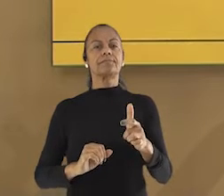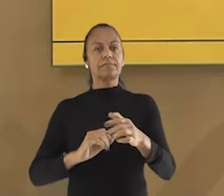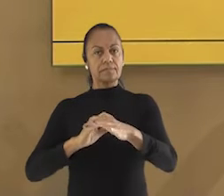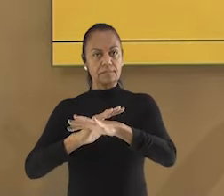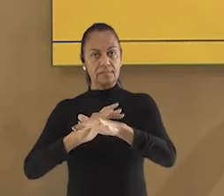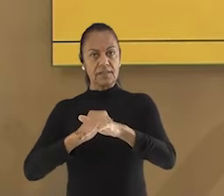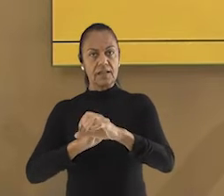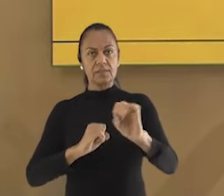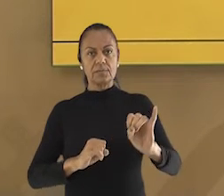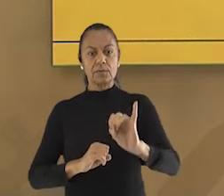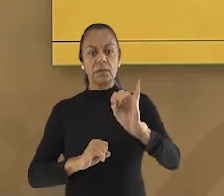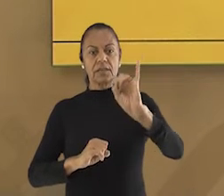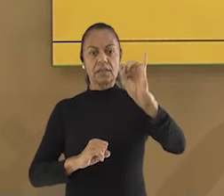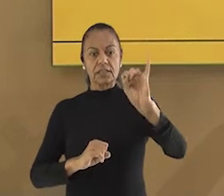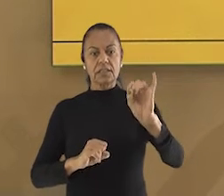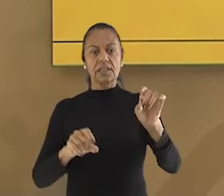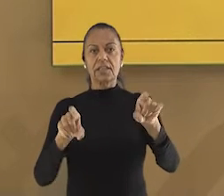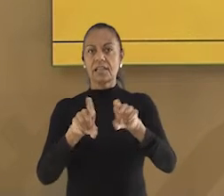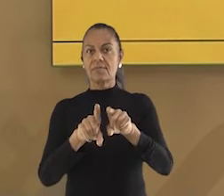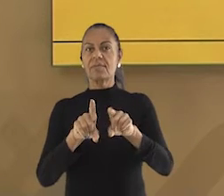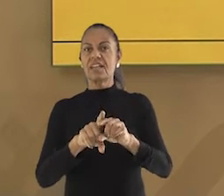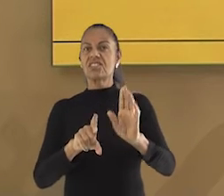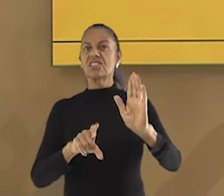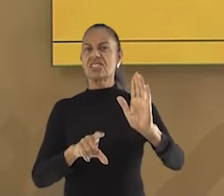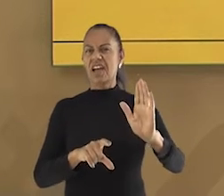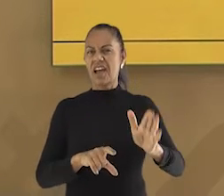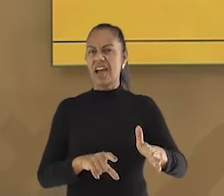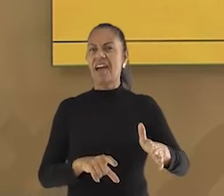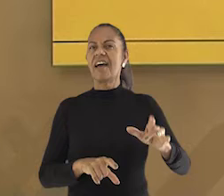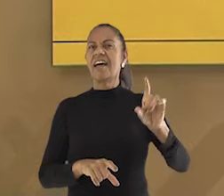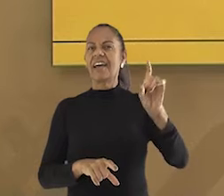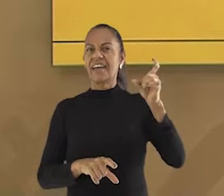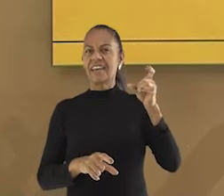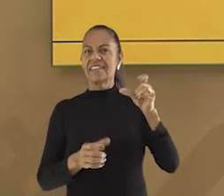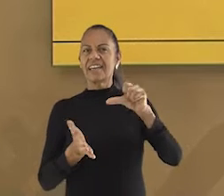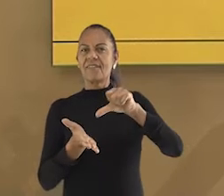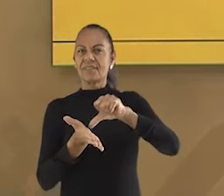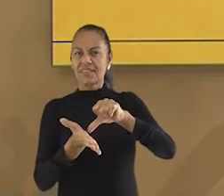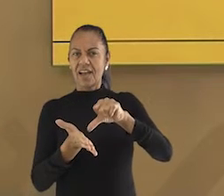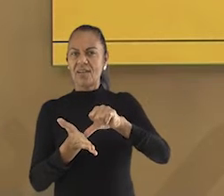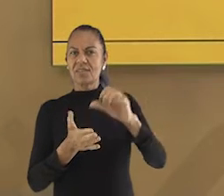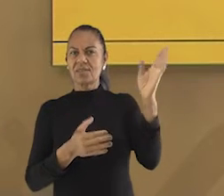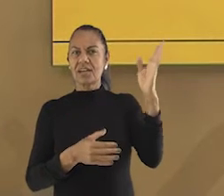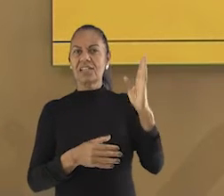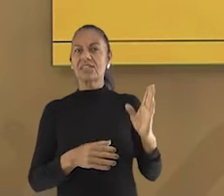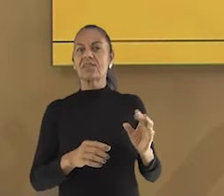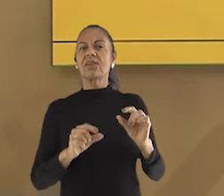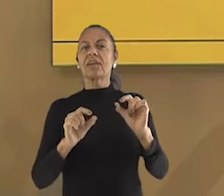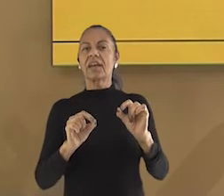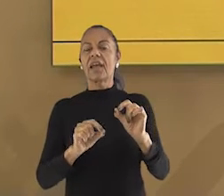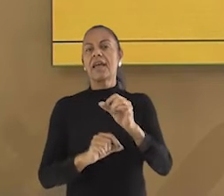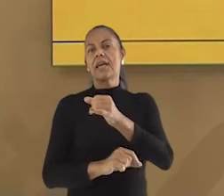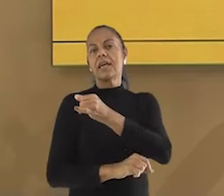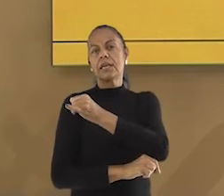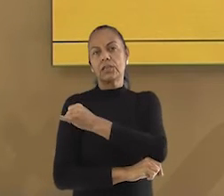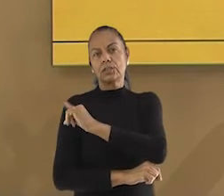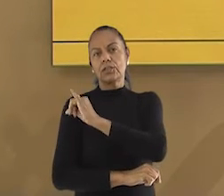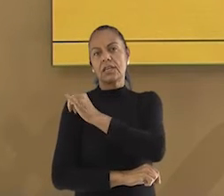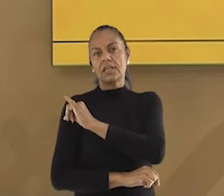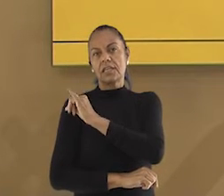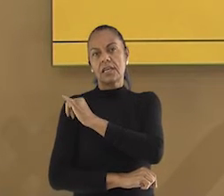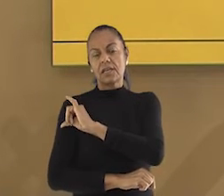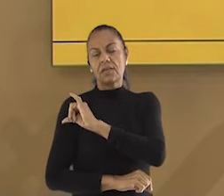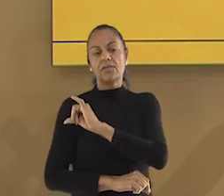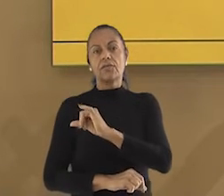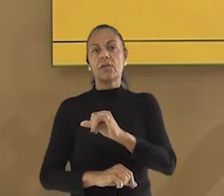o Brasil, que inclusive já foi a capital do nosso país, é o Rio de Janeiro. Foi a cidade